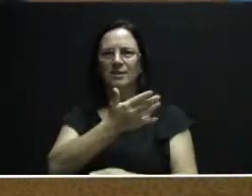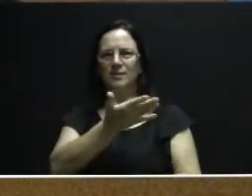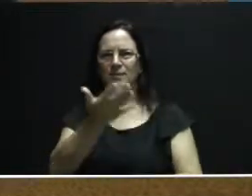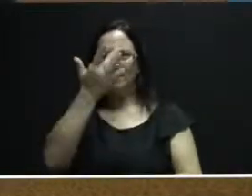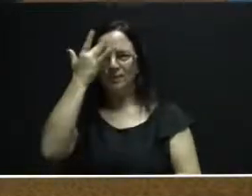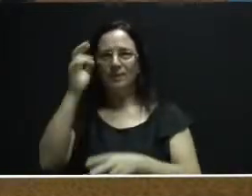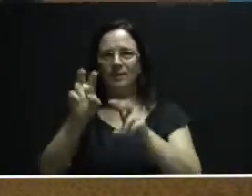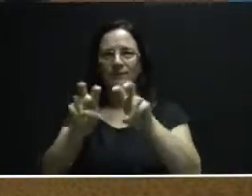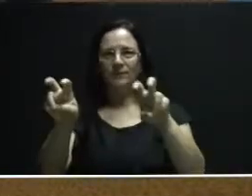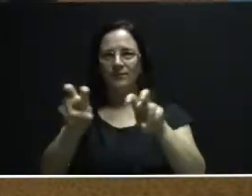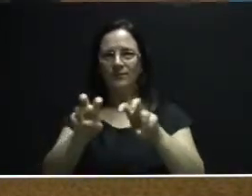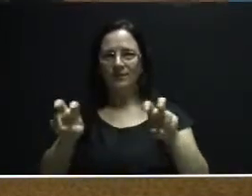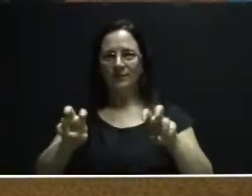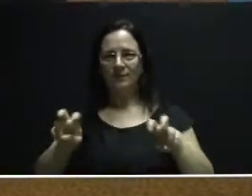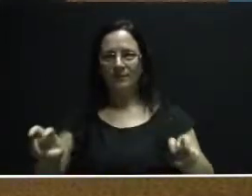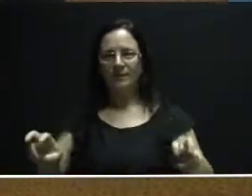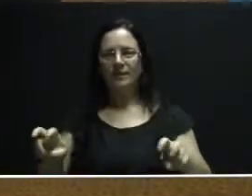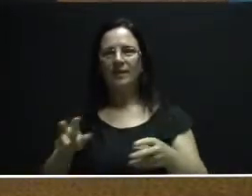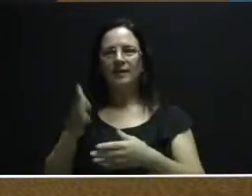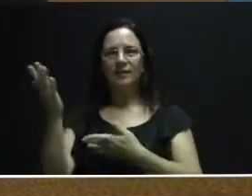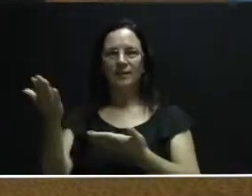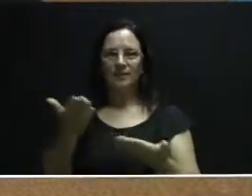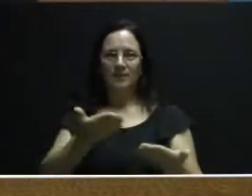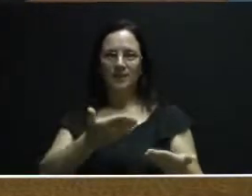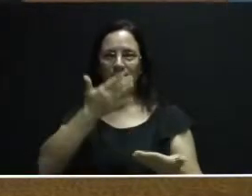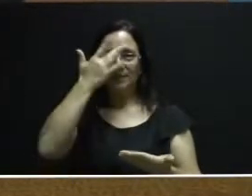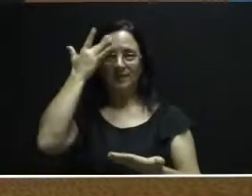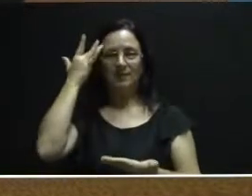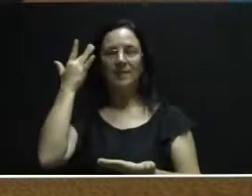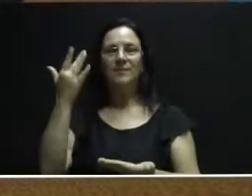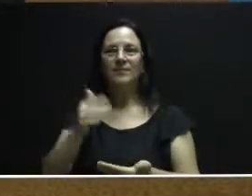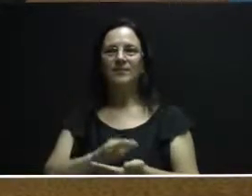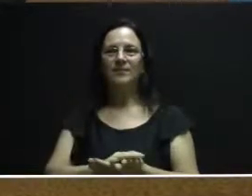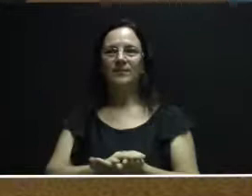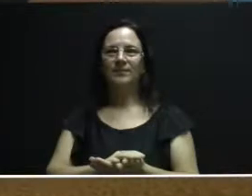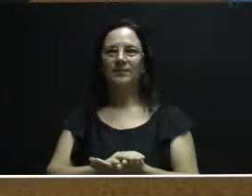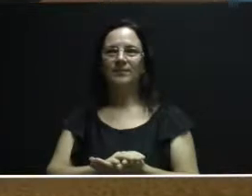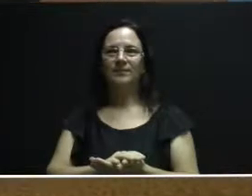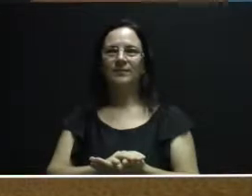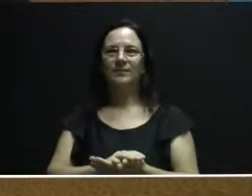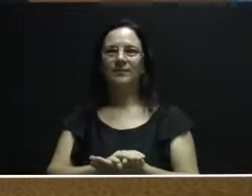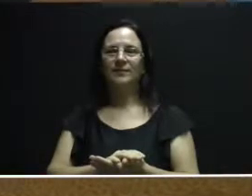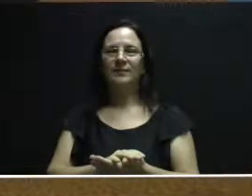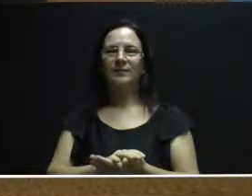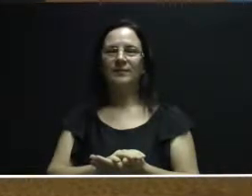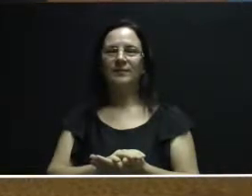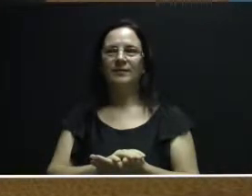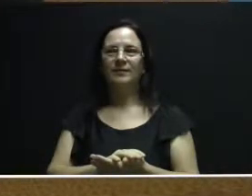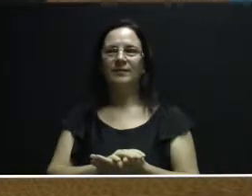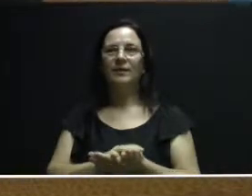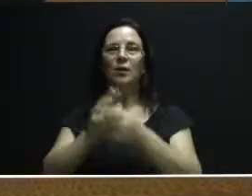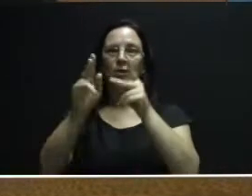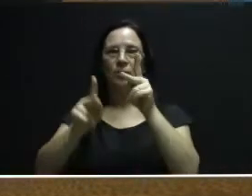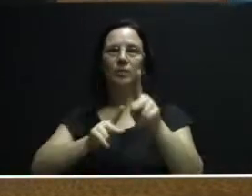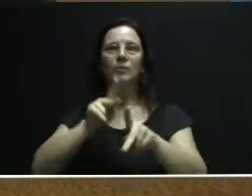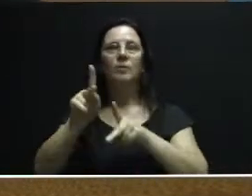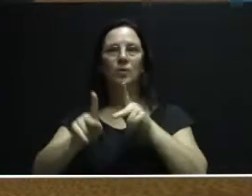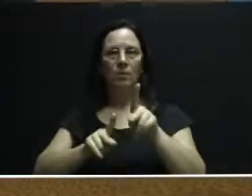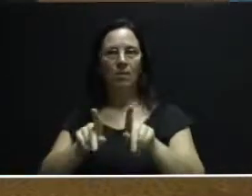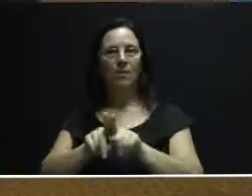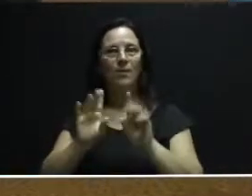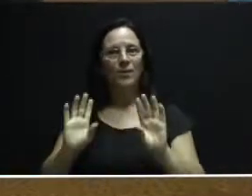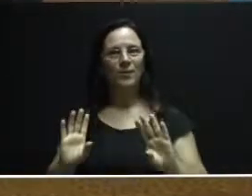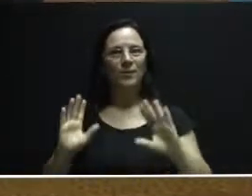da mesa, às autoridades presentes, ao público que compareceu aí para prestigiar